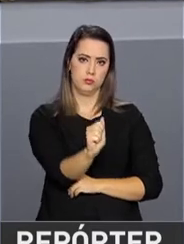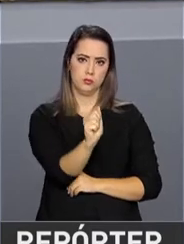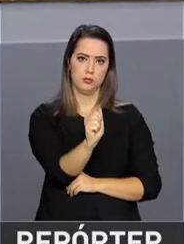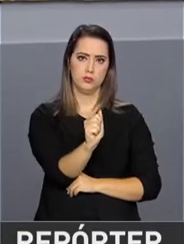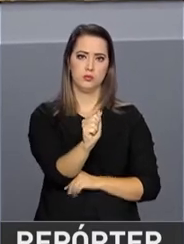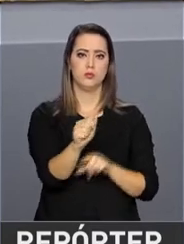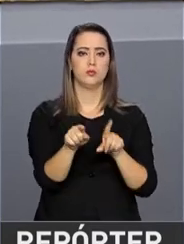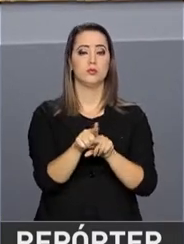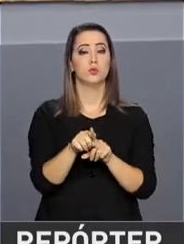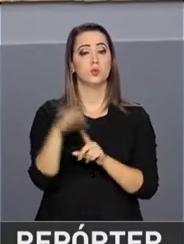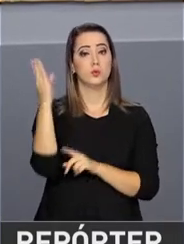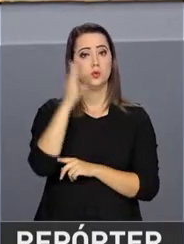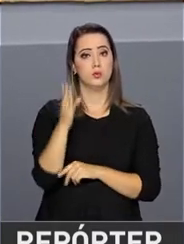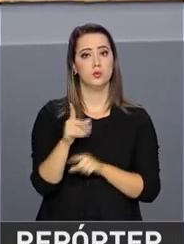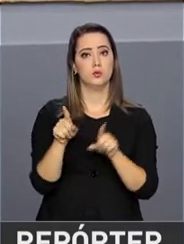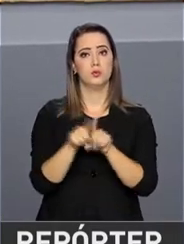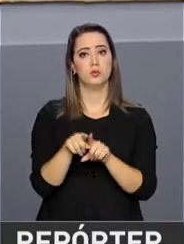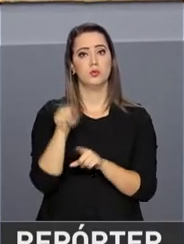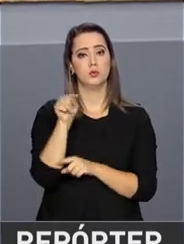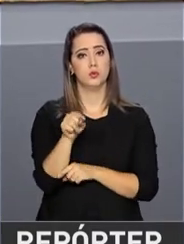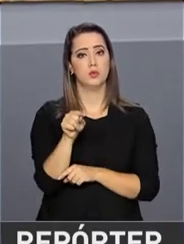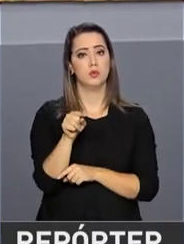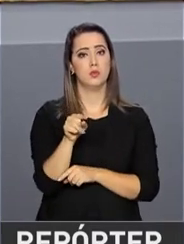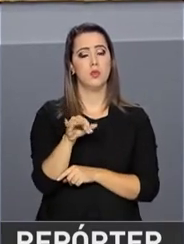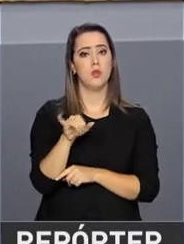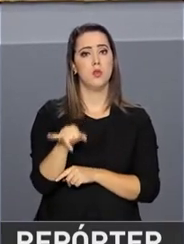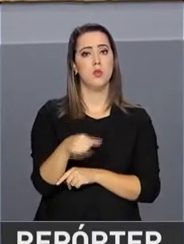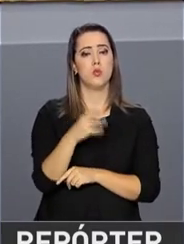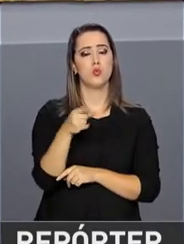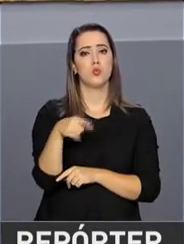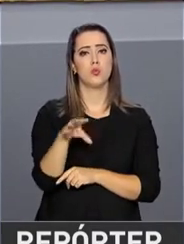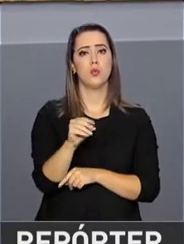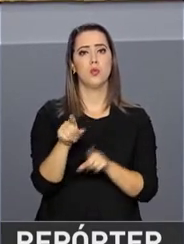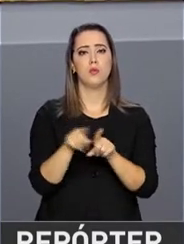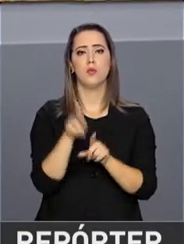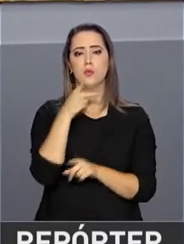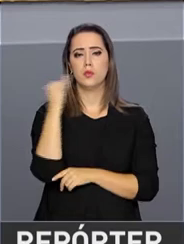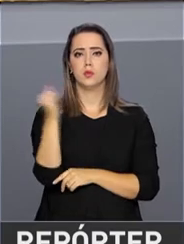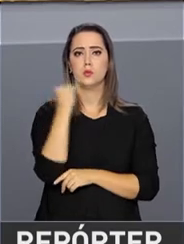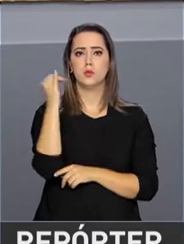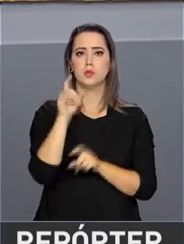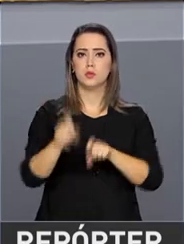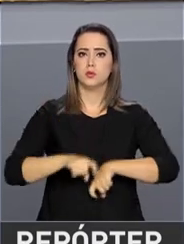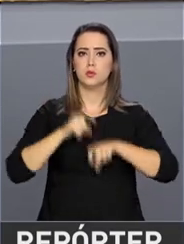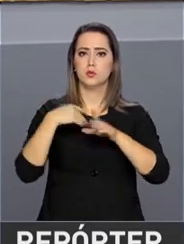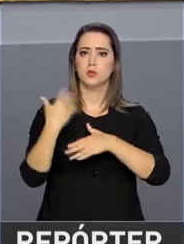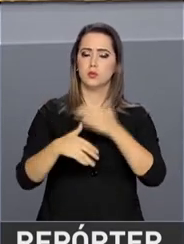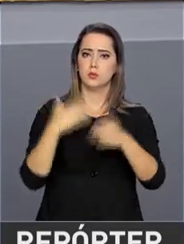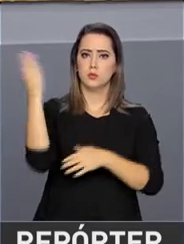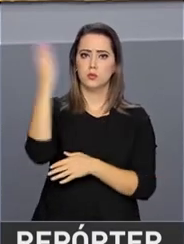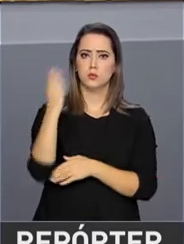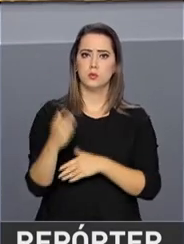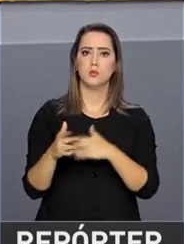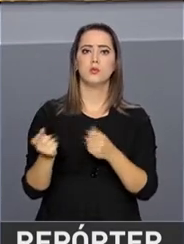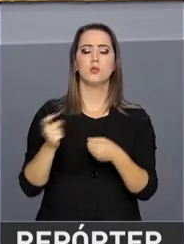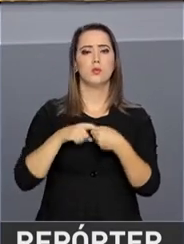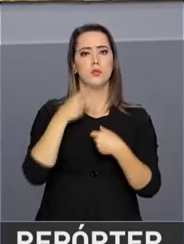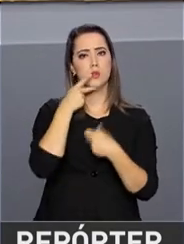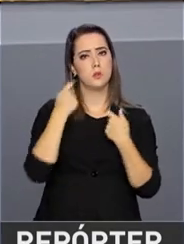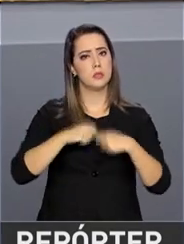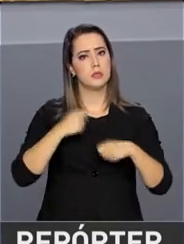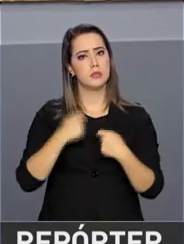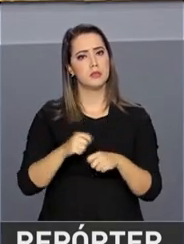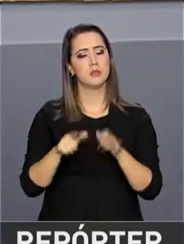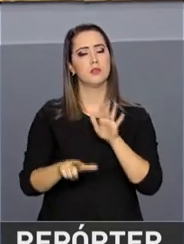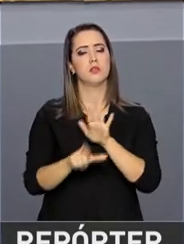e pecuária do brasil joão martins michel temer destacou o papel da agricultura no desenvolvimento do brasil e voltou a defender